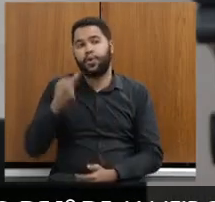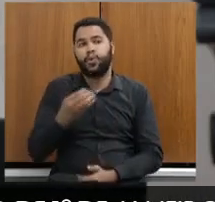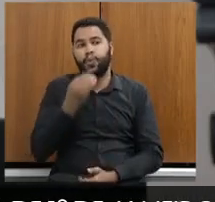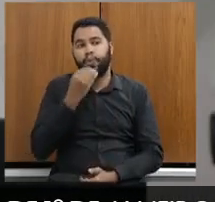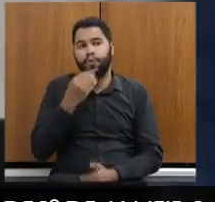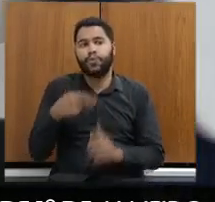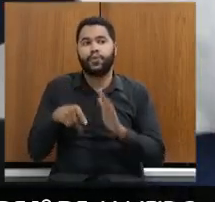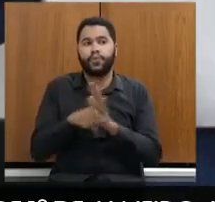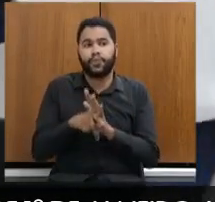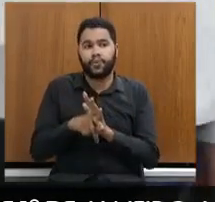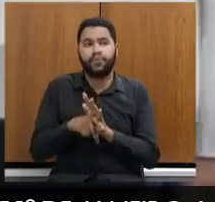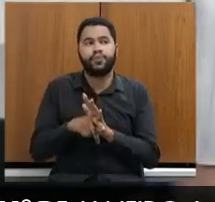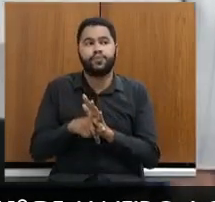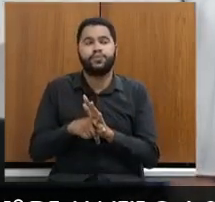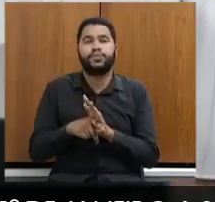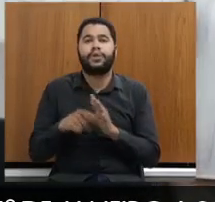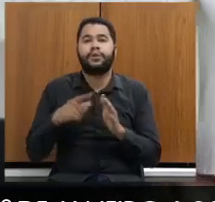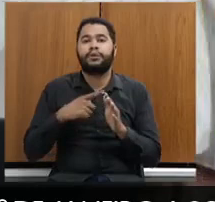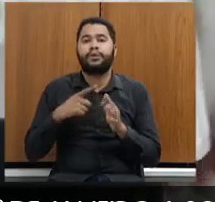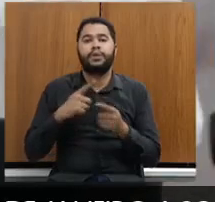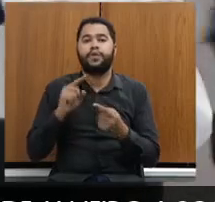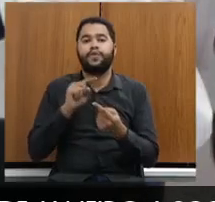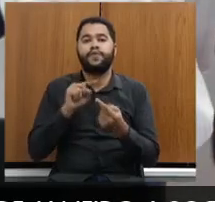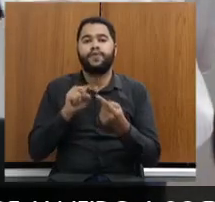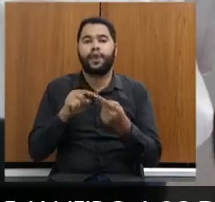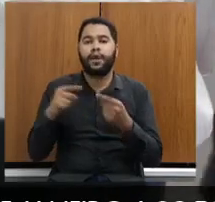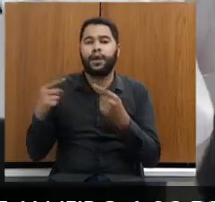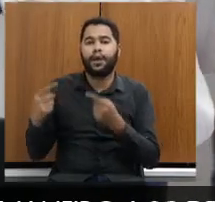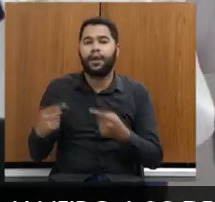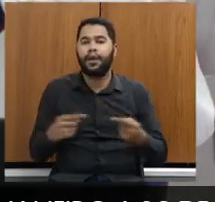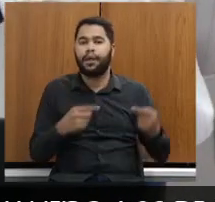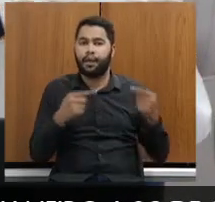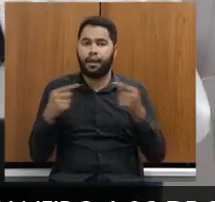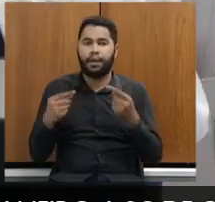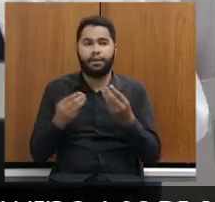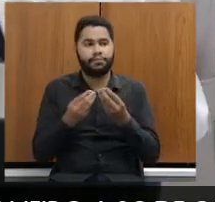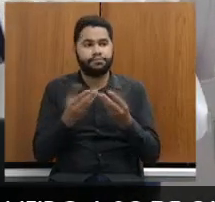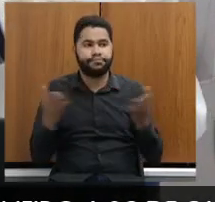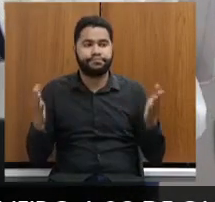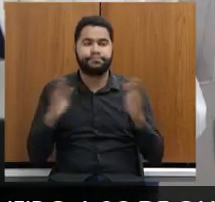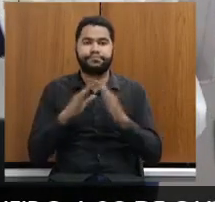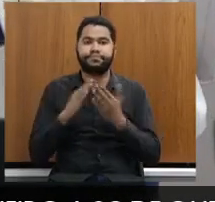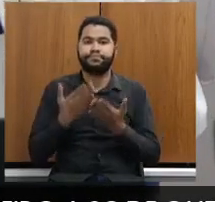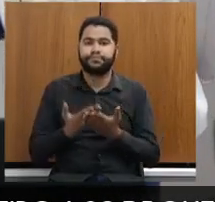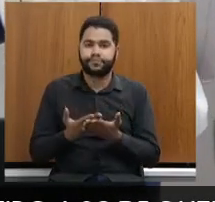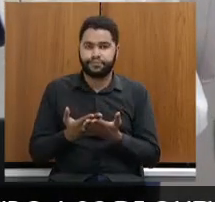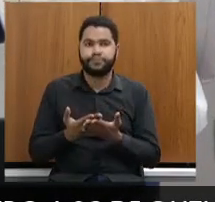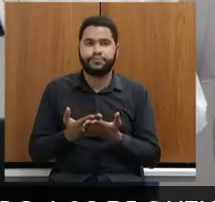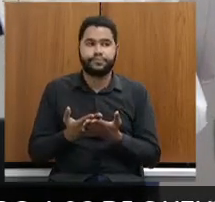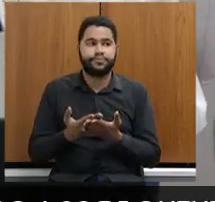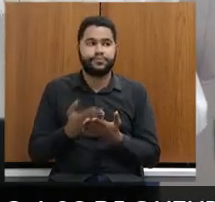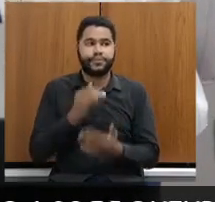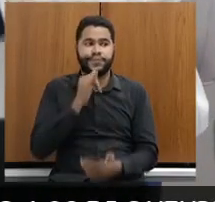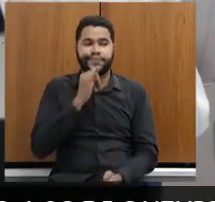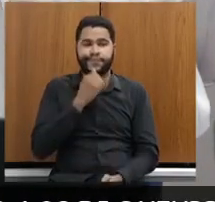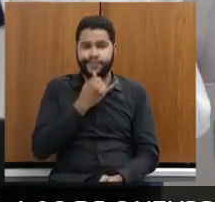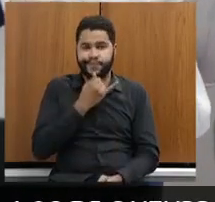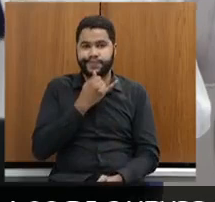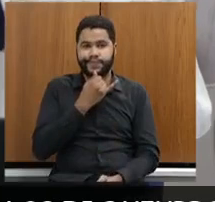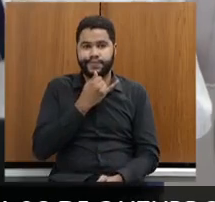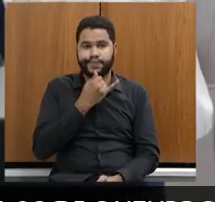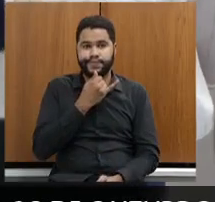informa que objeto 2ª reunião ordinária tem por finalidade discutir a promoção por escolaridade essa infelizmente